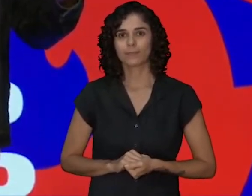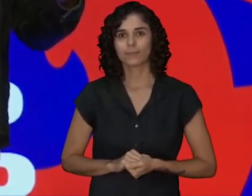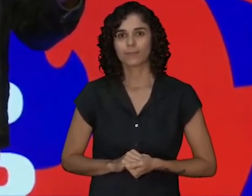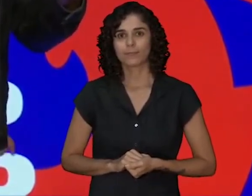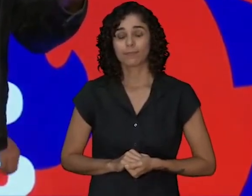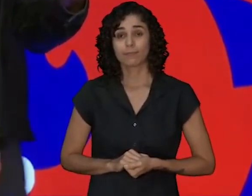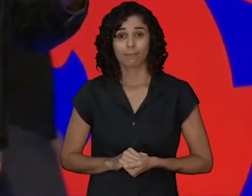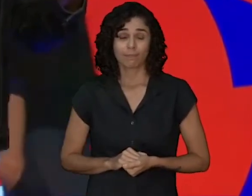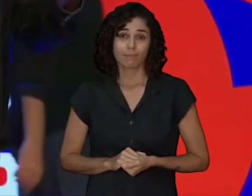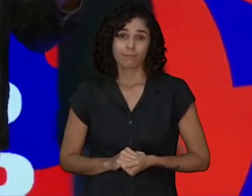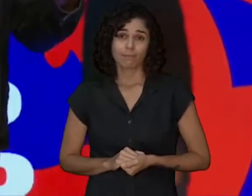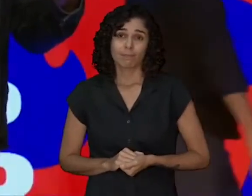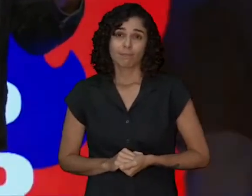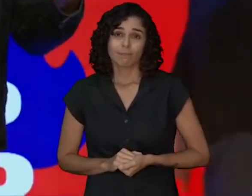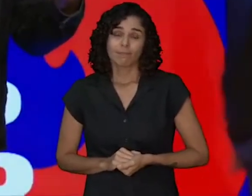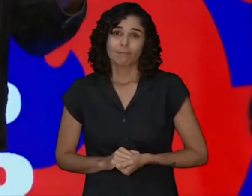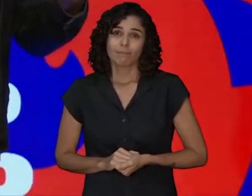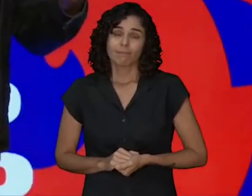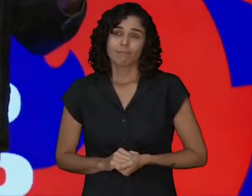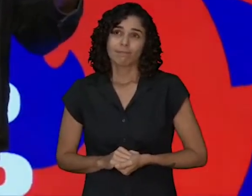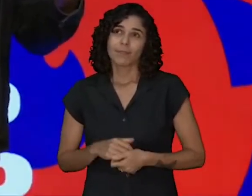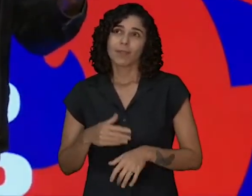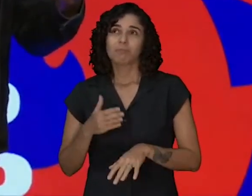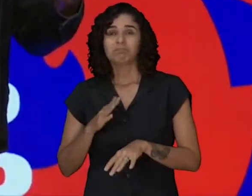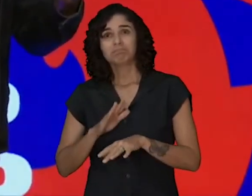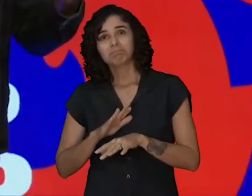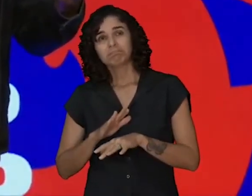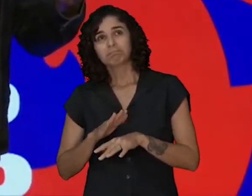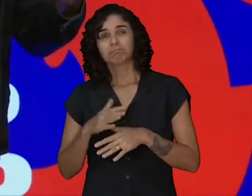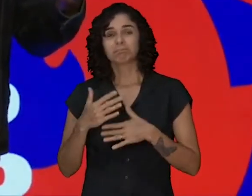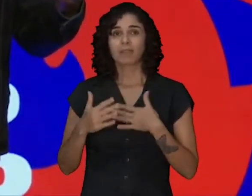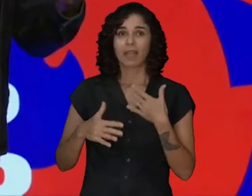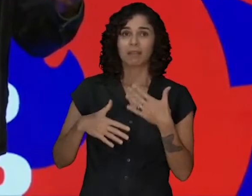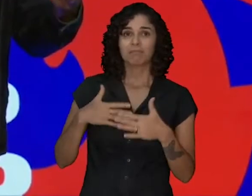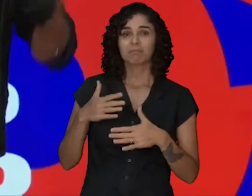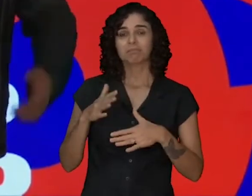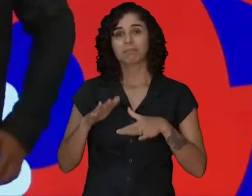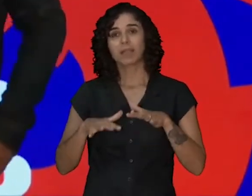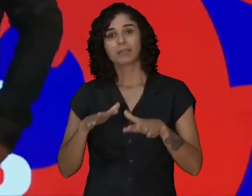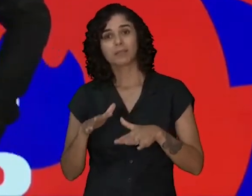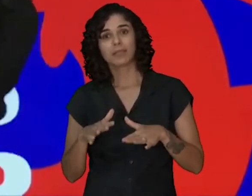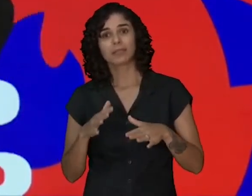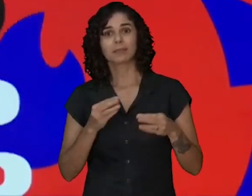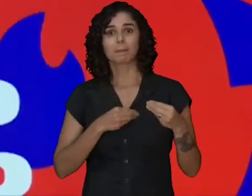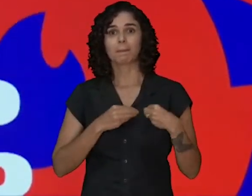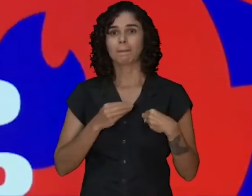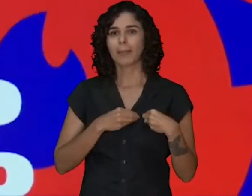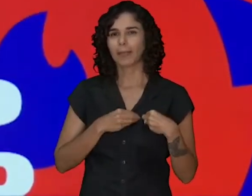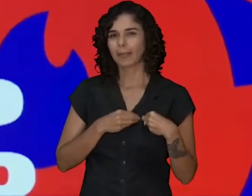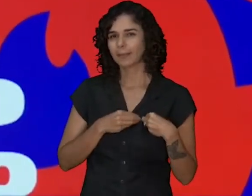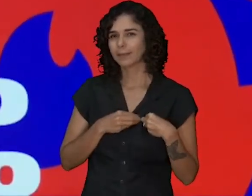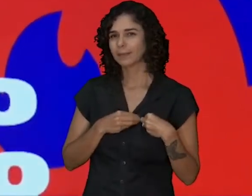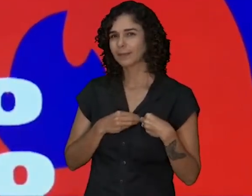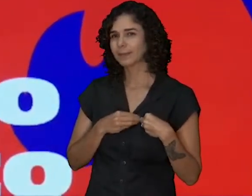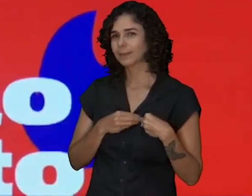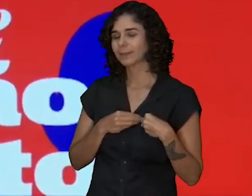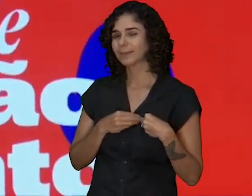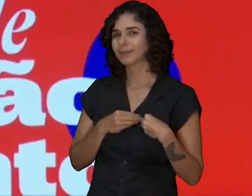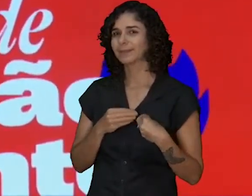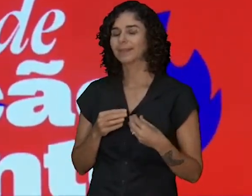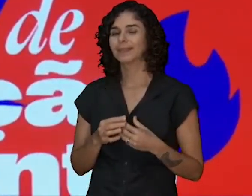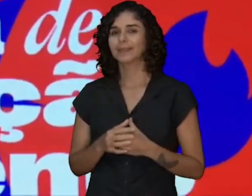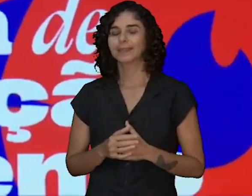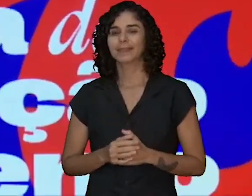depois de um tempo, esse negócio trouxe pecados também. Mas eu queria dizer uma coisa para você que está